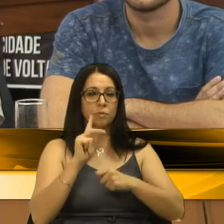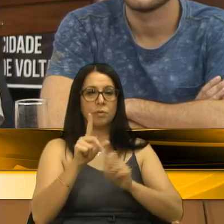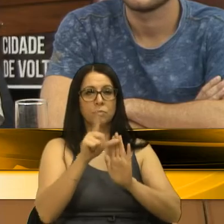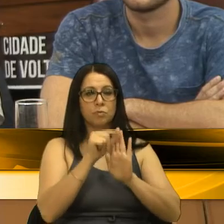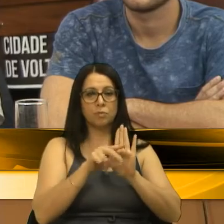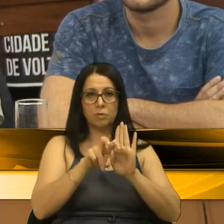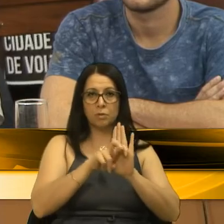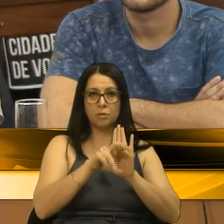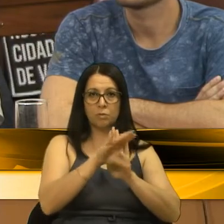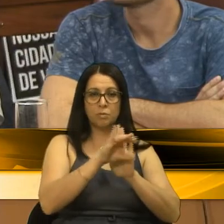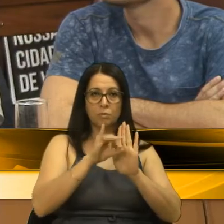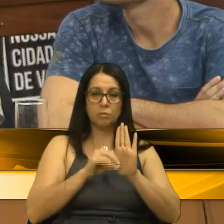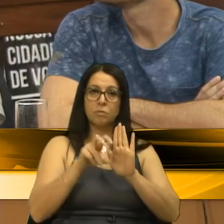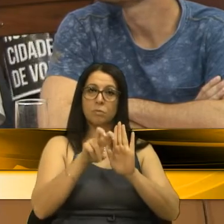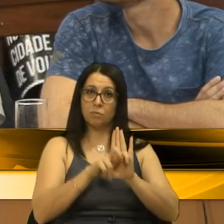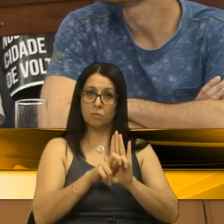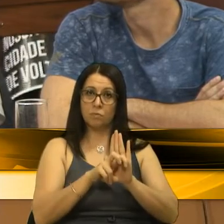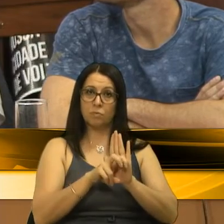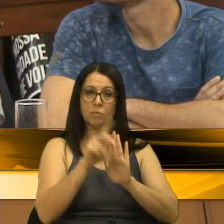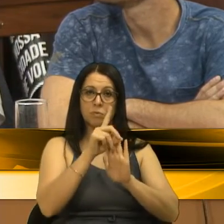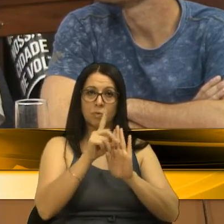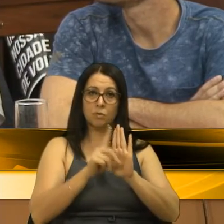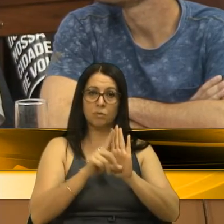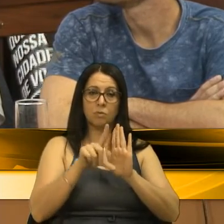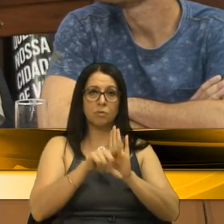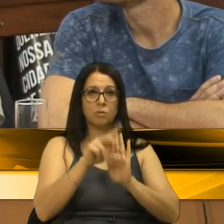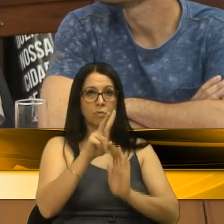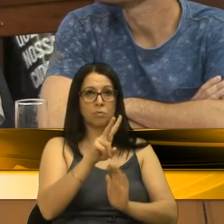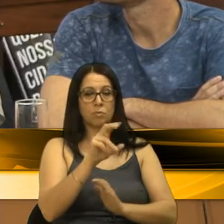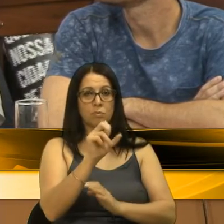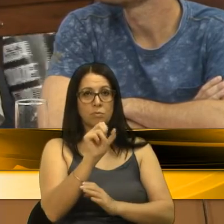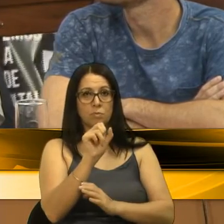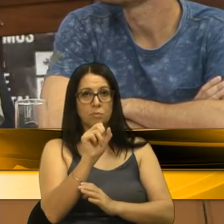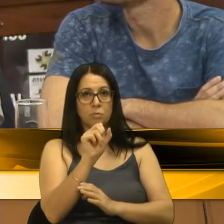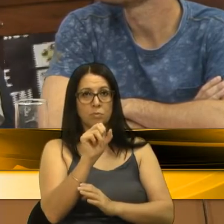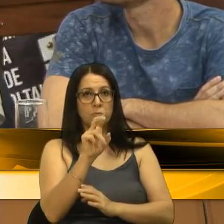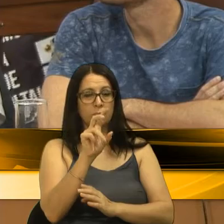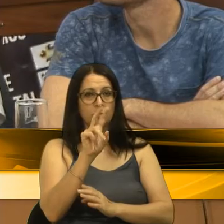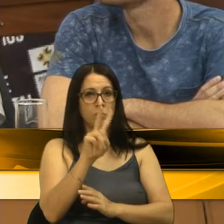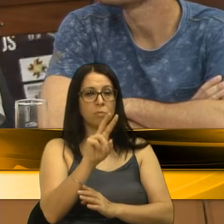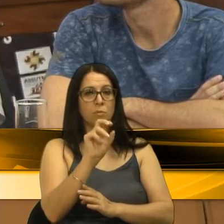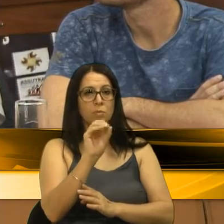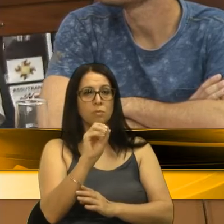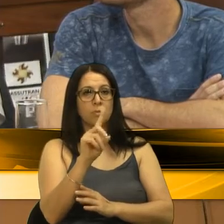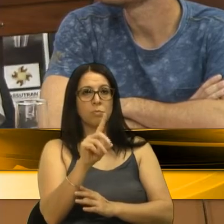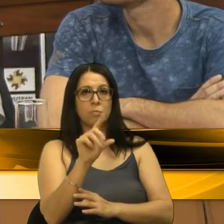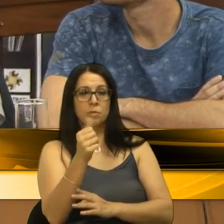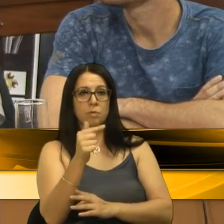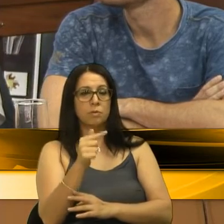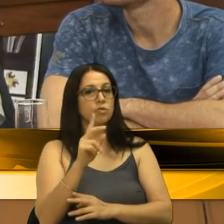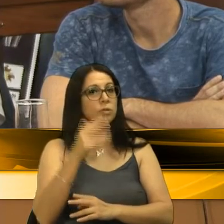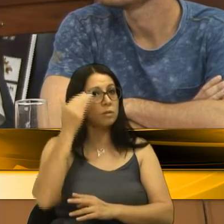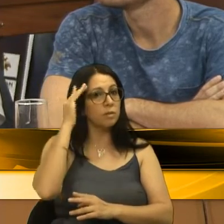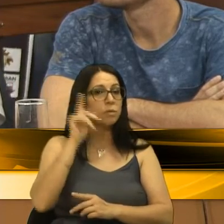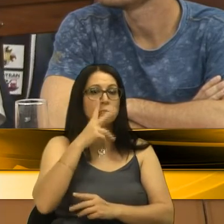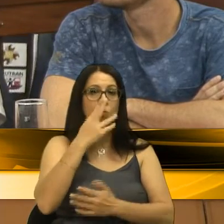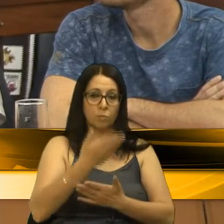inexistência, ausência de direito líquido e certo. O artigo 1, inciso 1, diz o seguinte: a leitura integral do